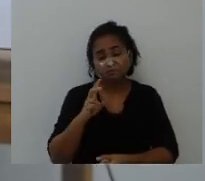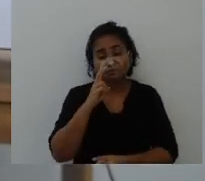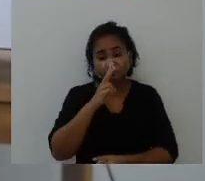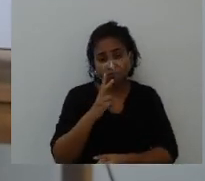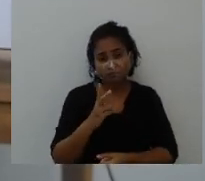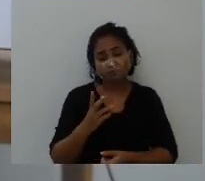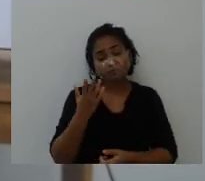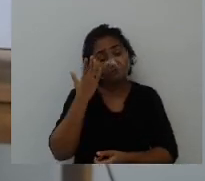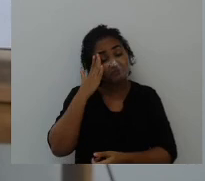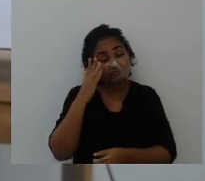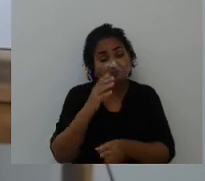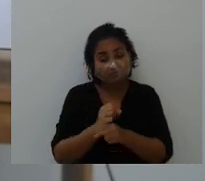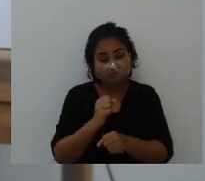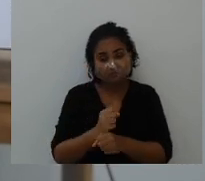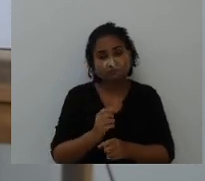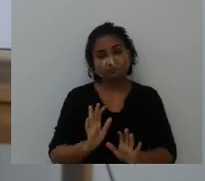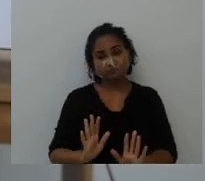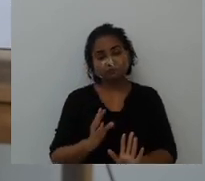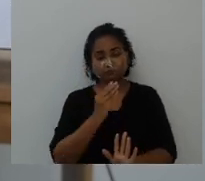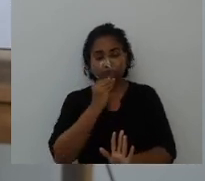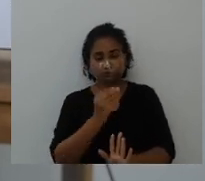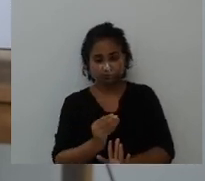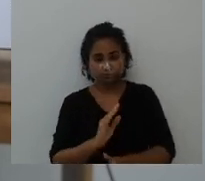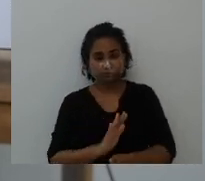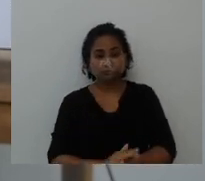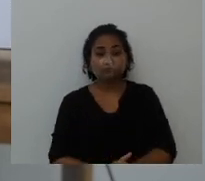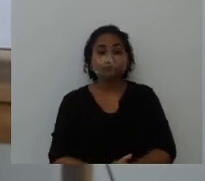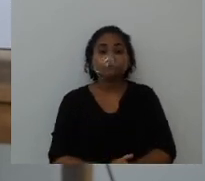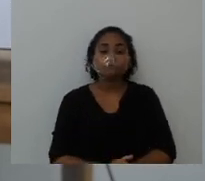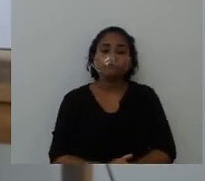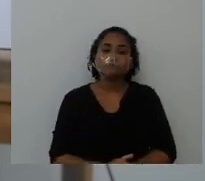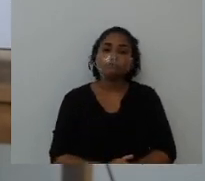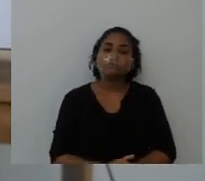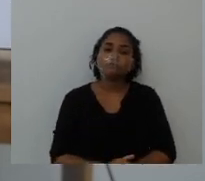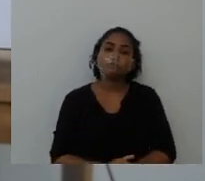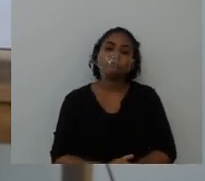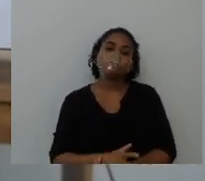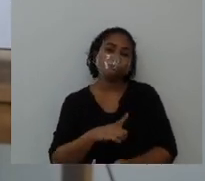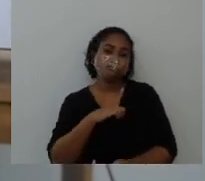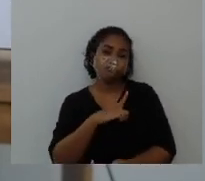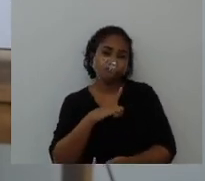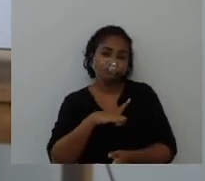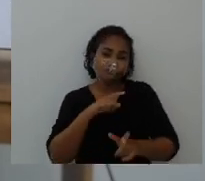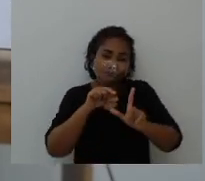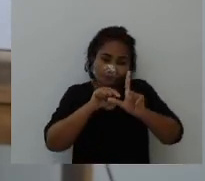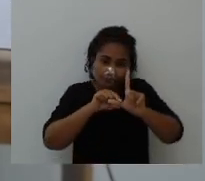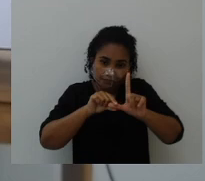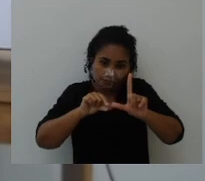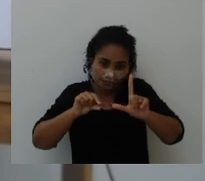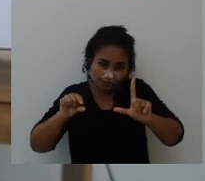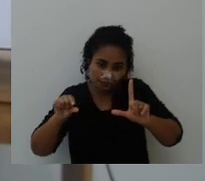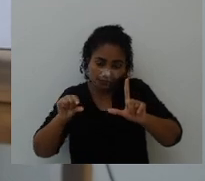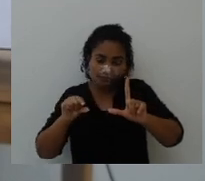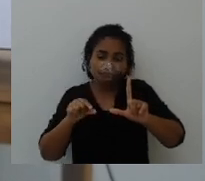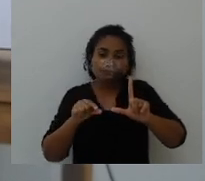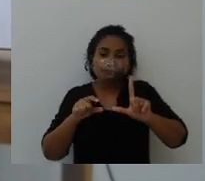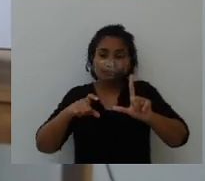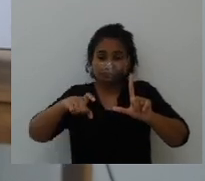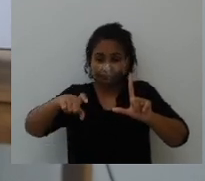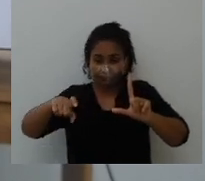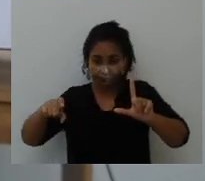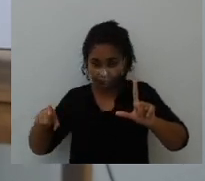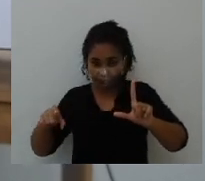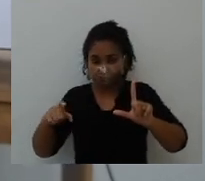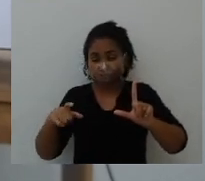calcular, sabe não? Vou te dar uma dica. A componente que vai estar deitada, a componente